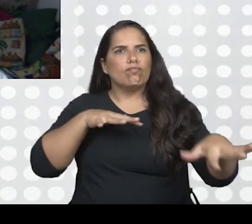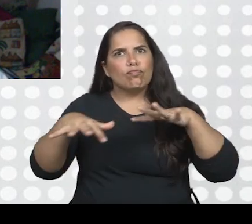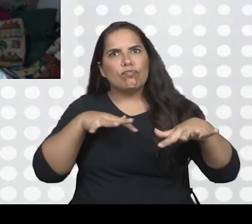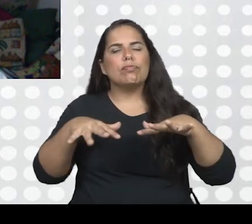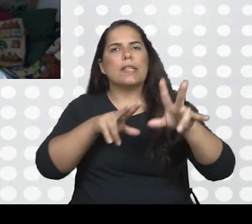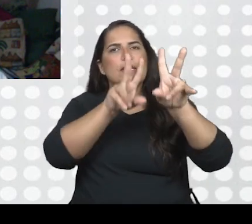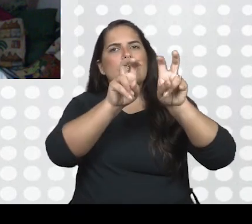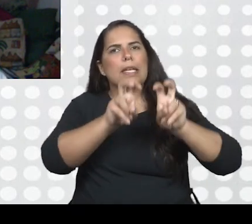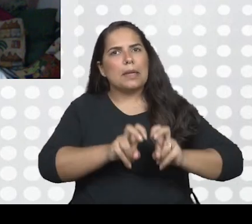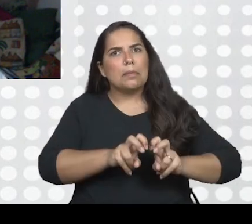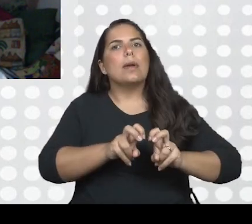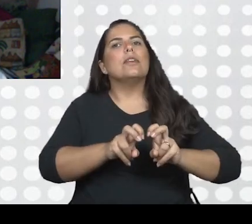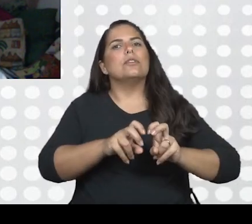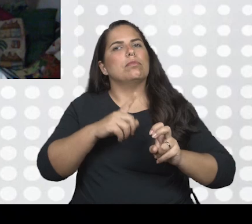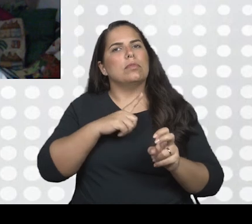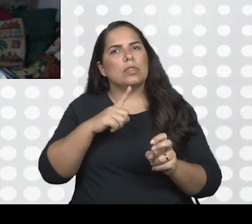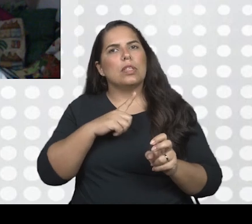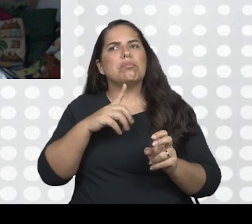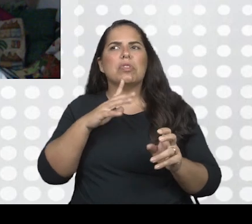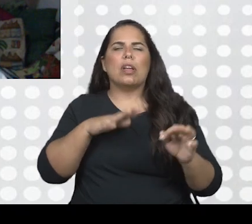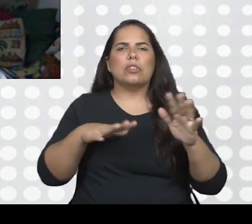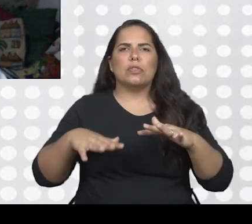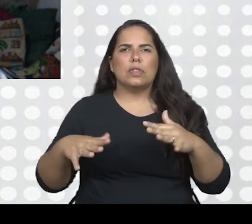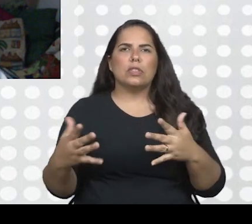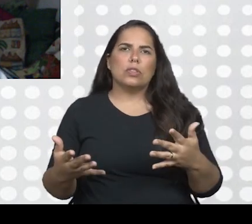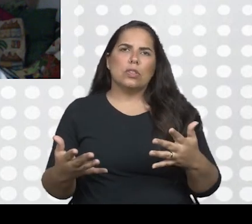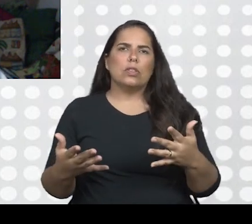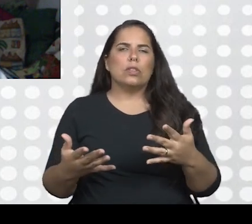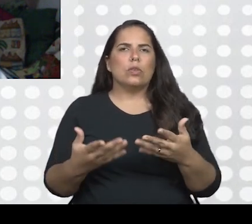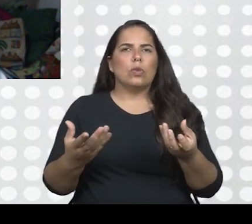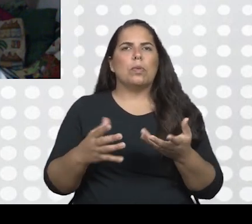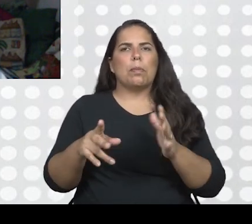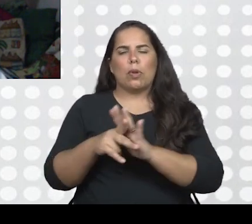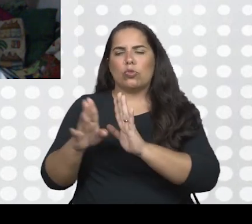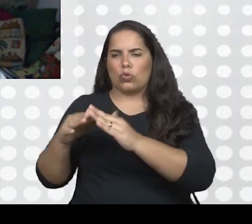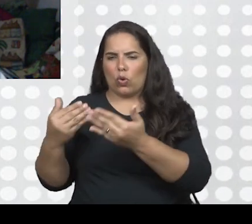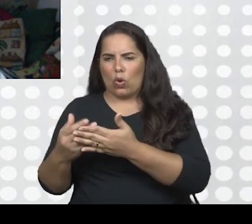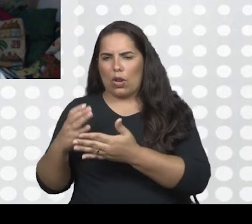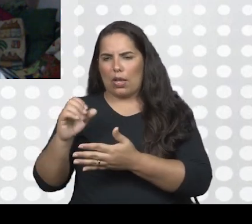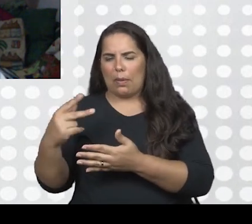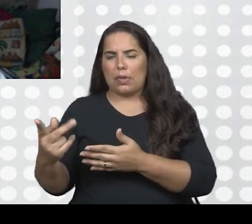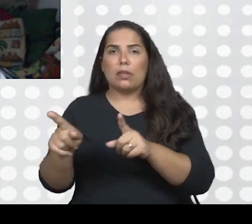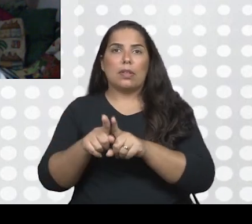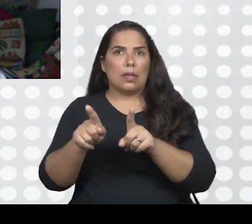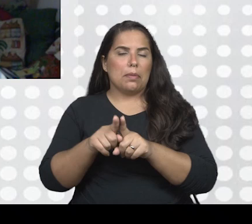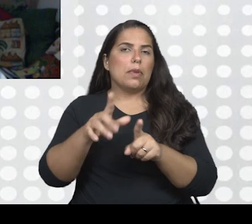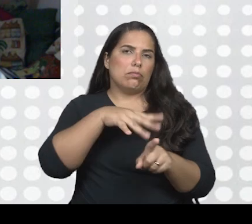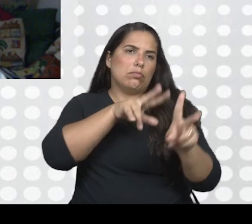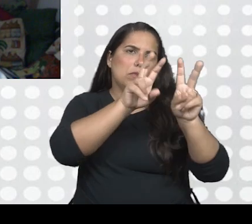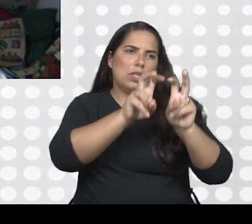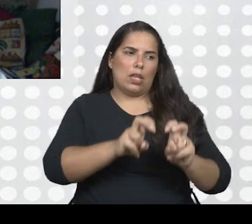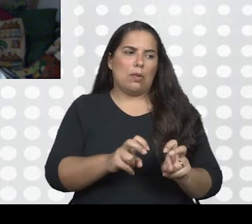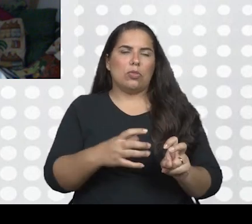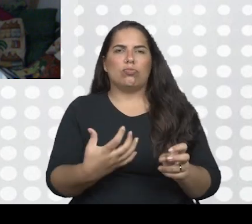mobilizamos temáticas que são demandadas, né, muitas vezes pelas próprias escolas, ou muitas vezes também são temas